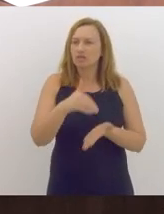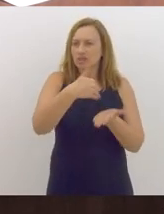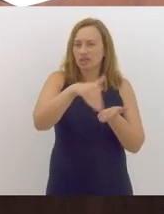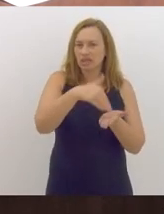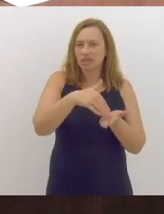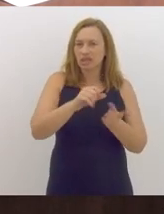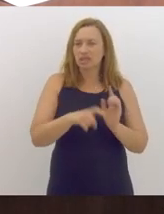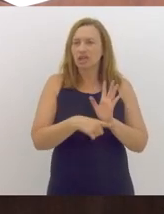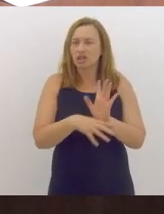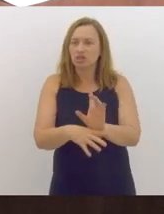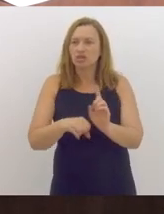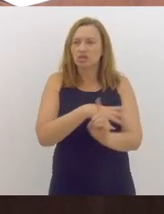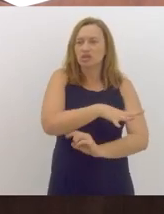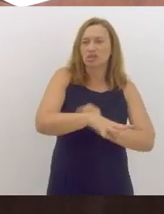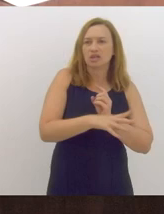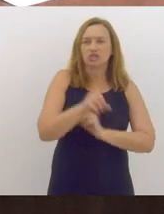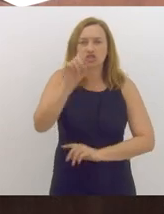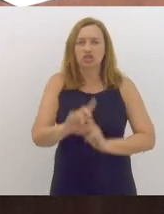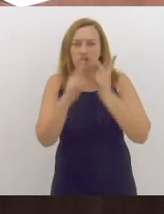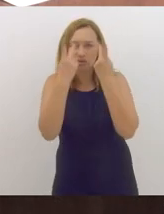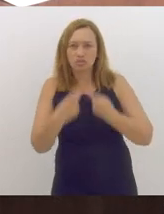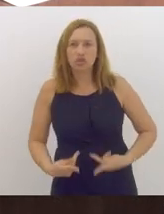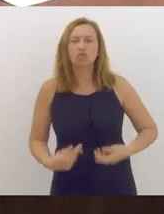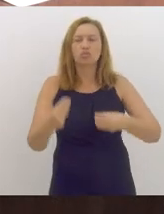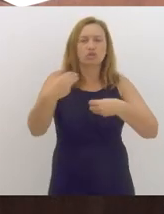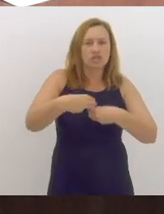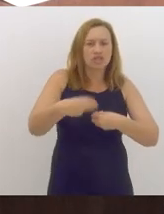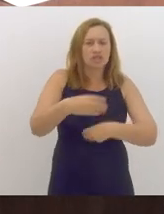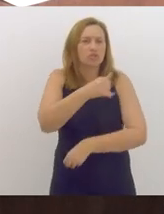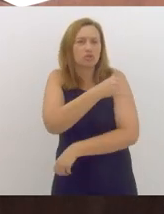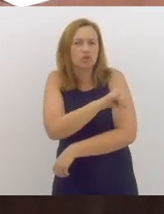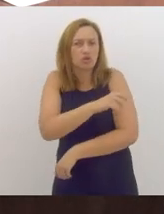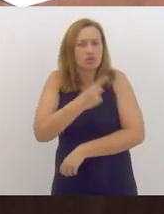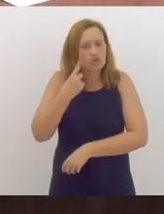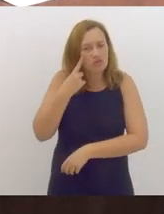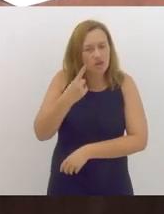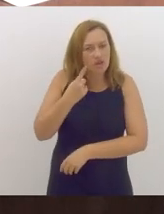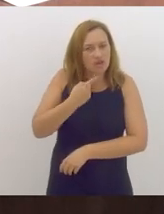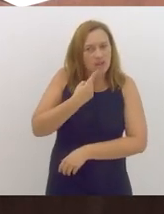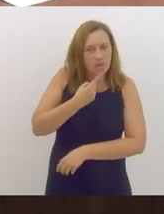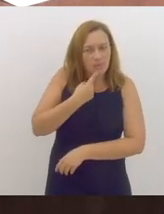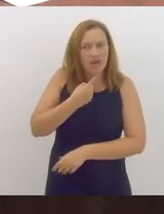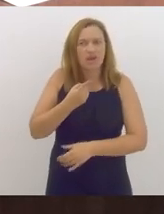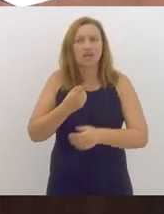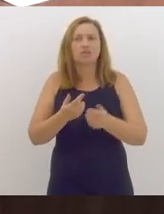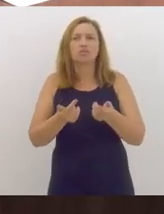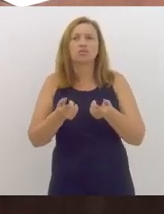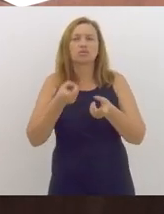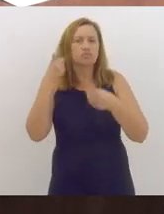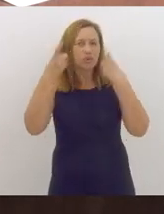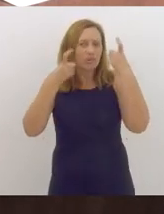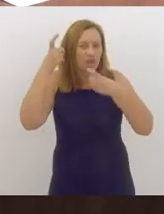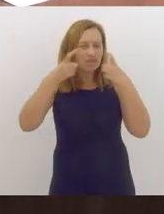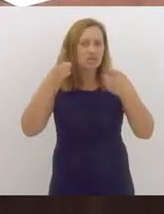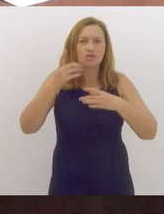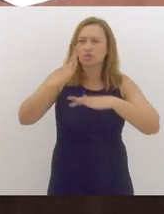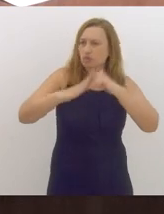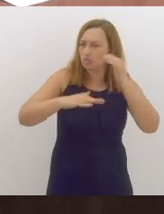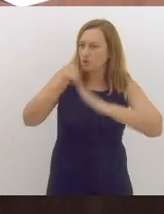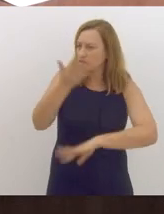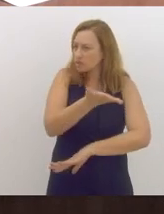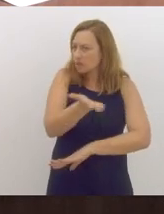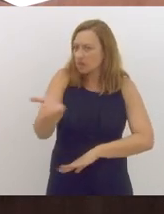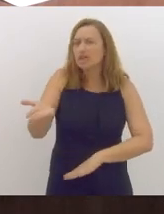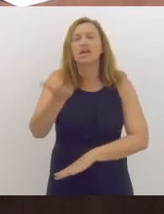Assistência Social e Direitos Humanos do município do Rio, podemos acompanhar de perto a agonia e o desespero desses profissionais. E